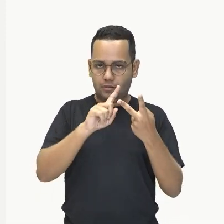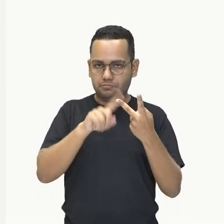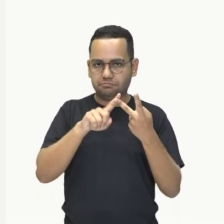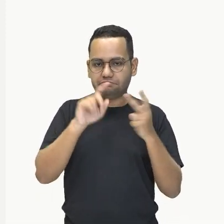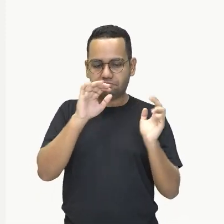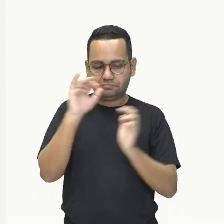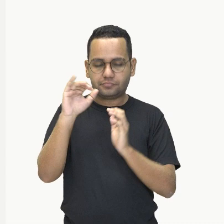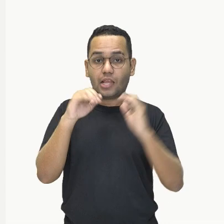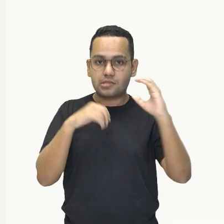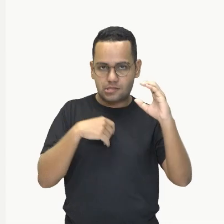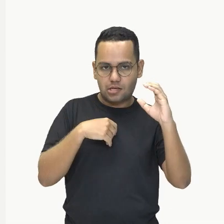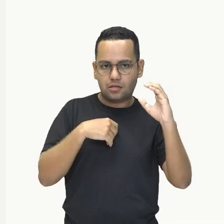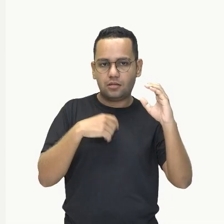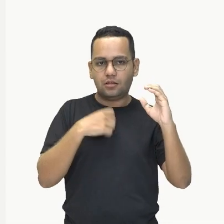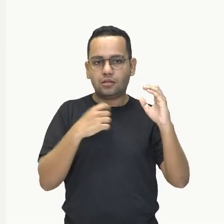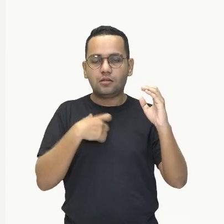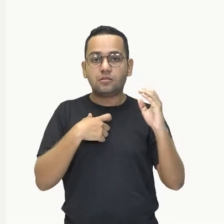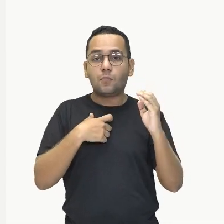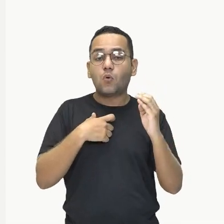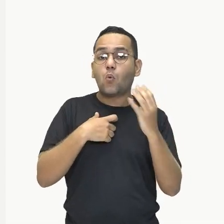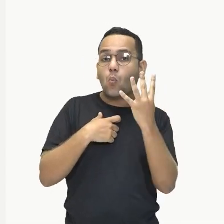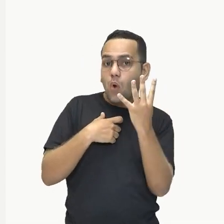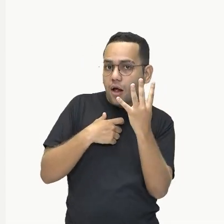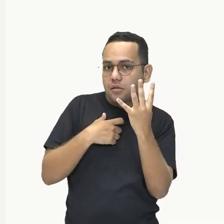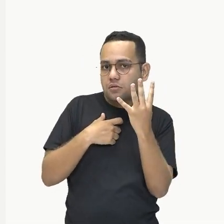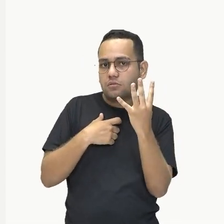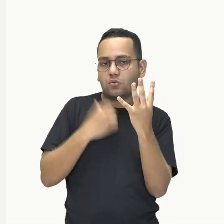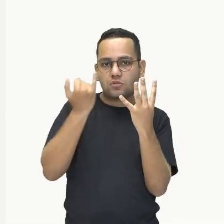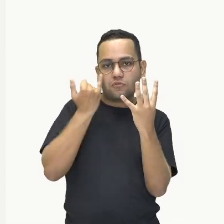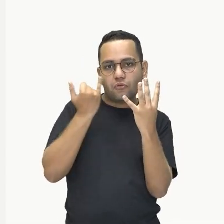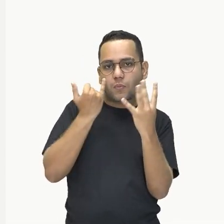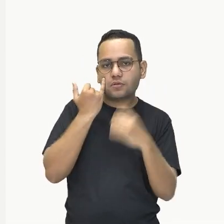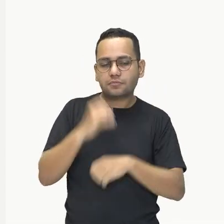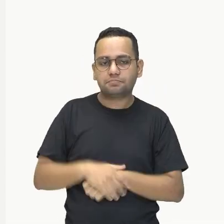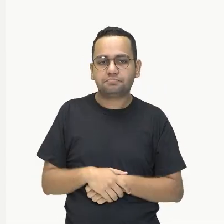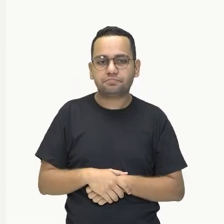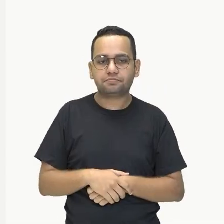menos x ao quadrado mais x ao cubo menos x à quarta.